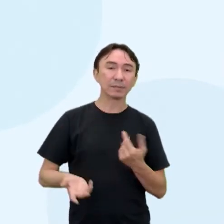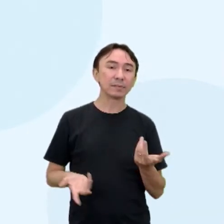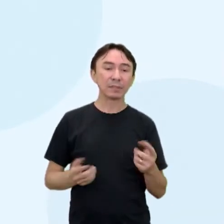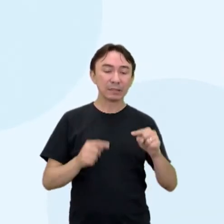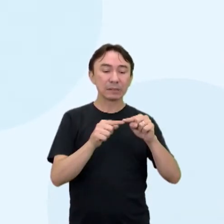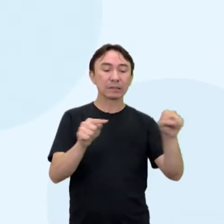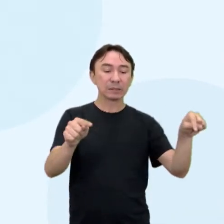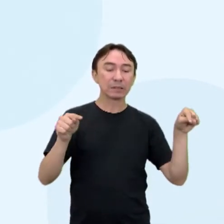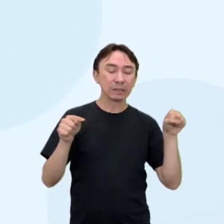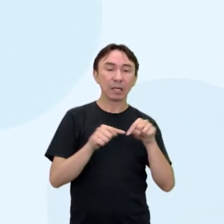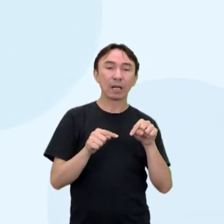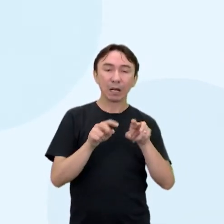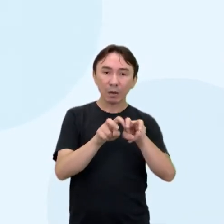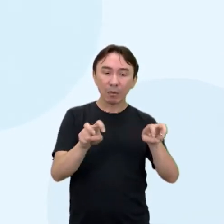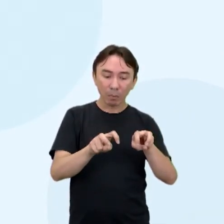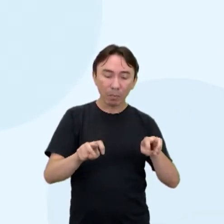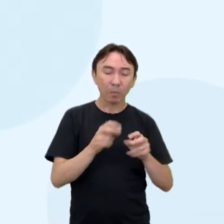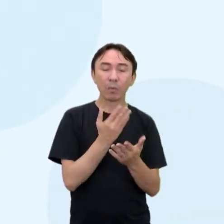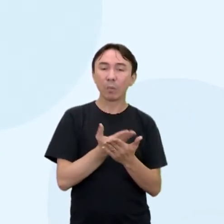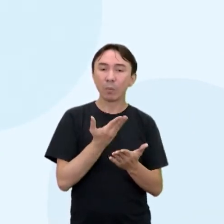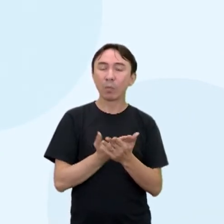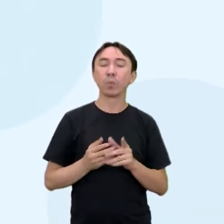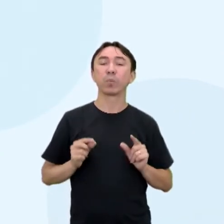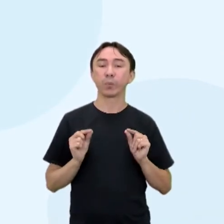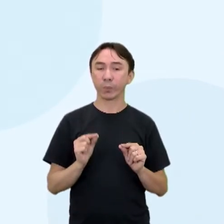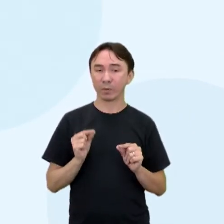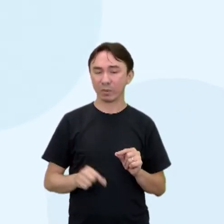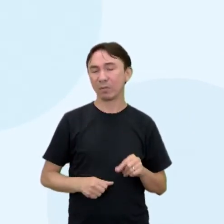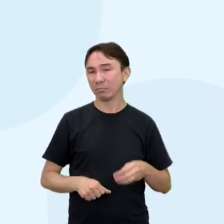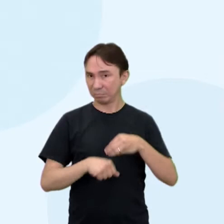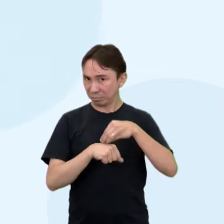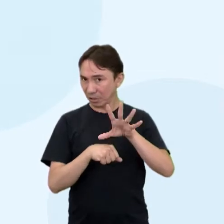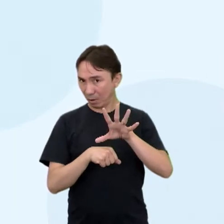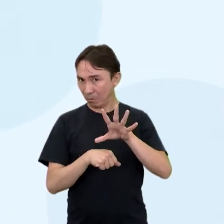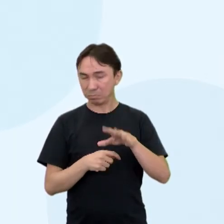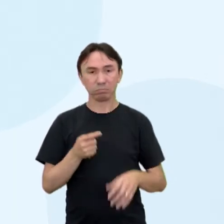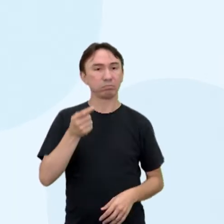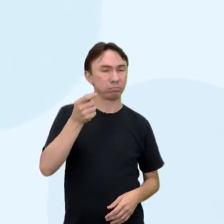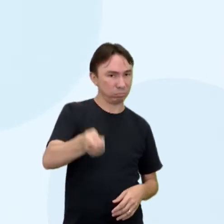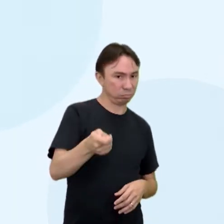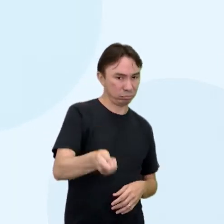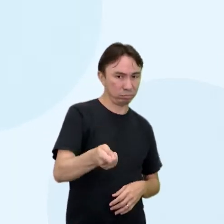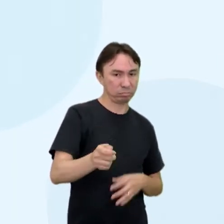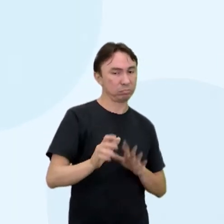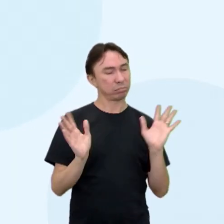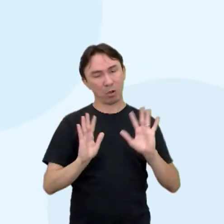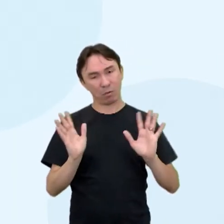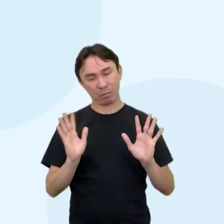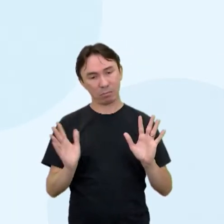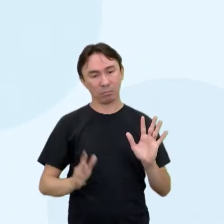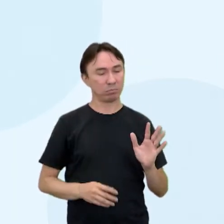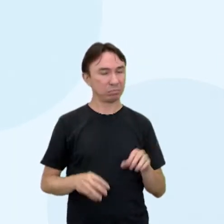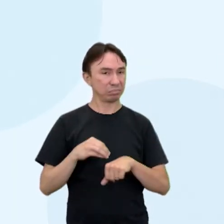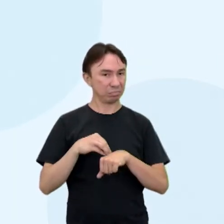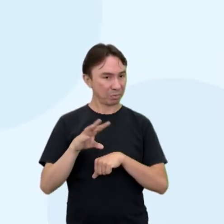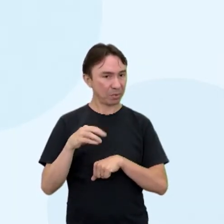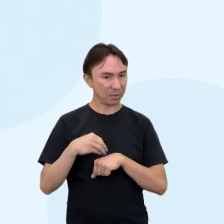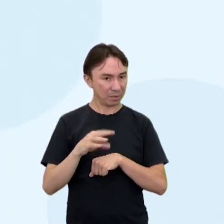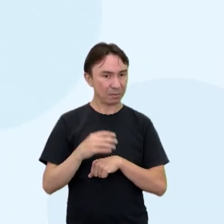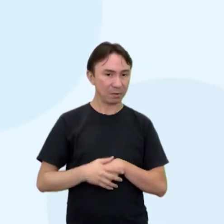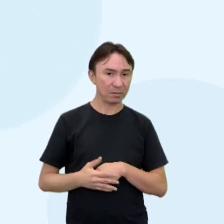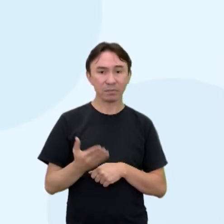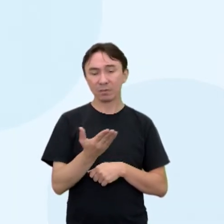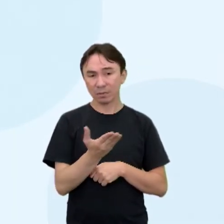Bom, veja, toda sugestão não é imposição, tá ok? Então a gente sugere aí a utilização da